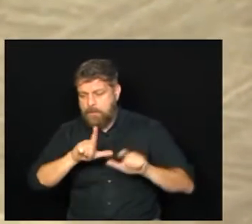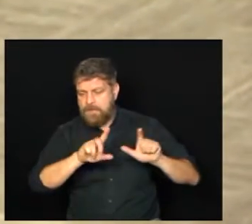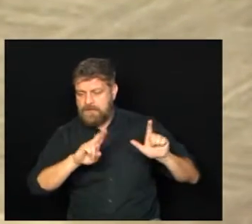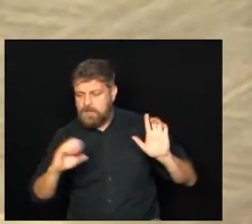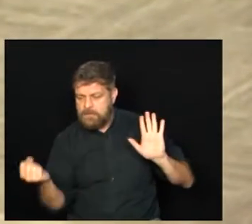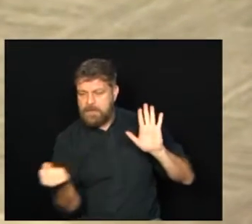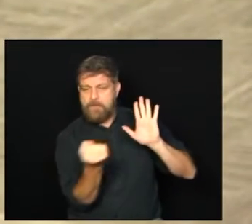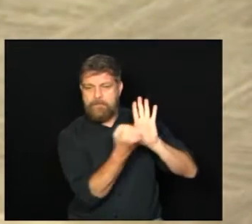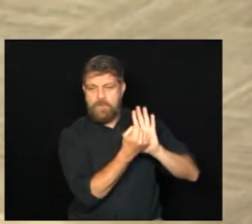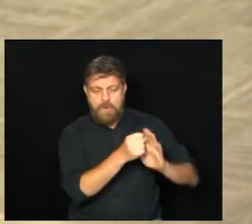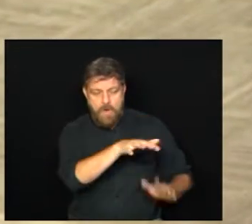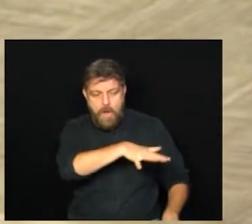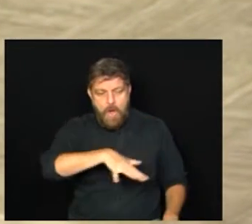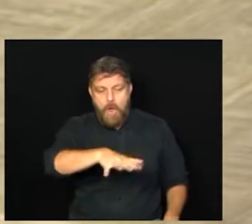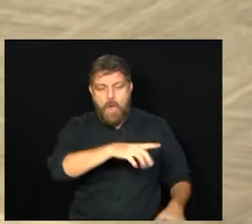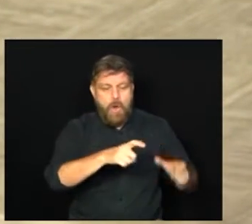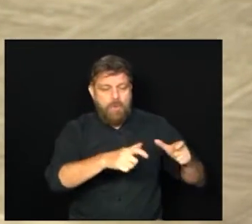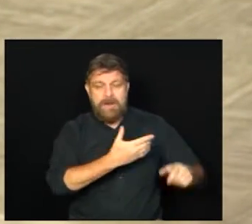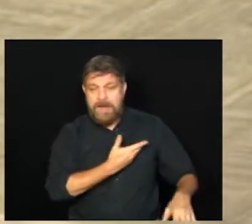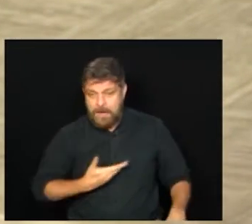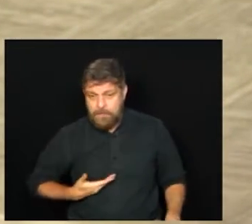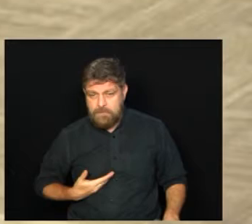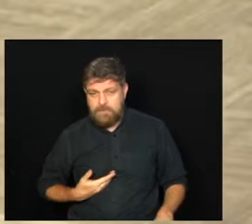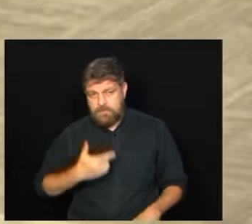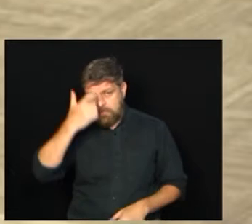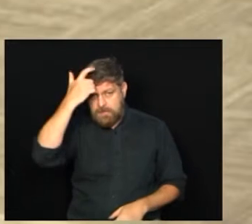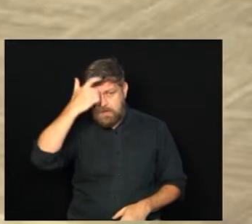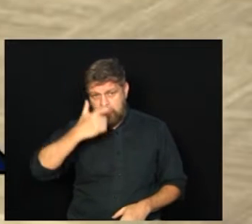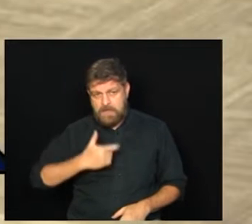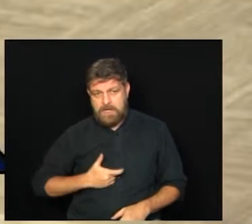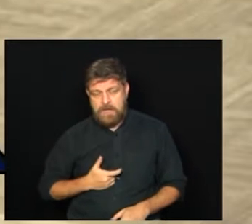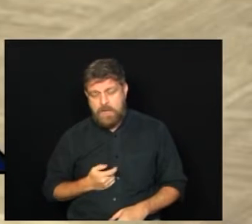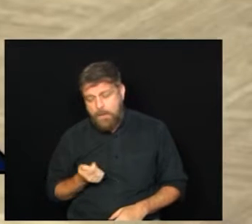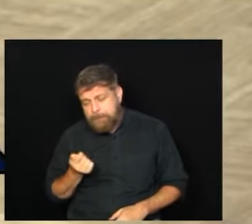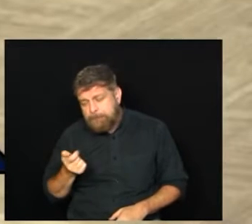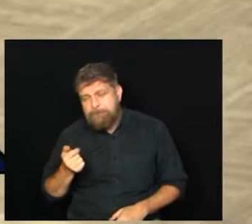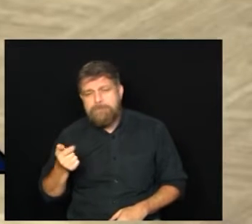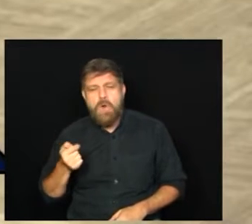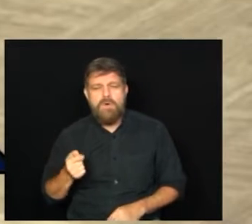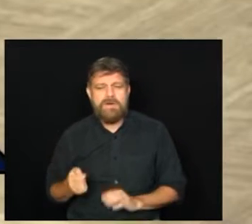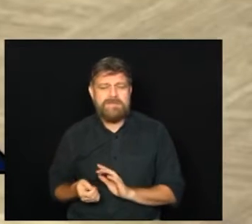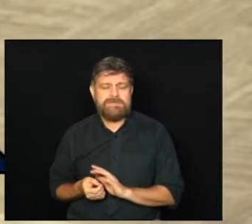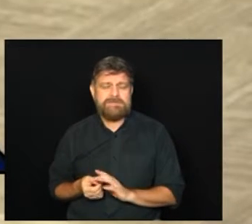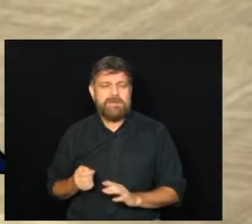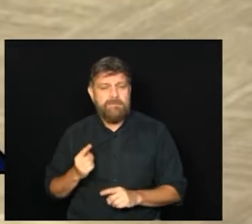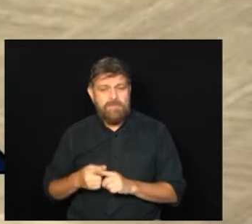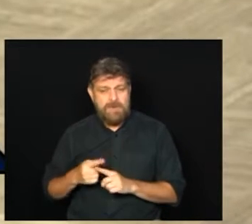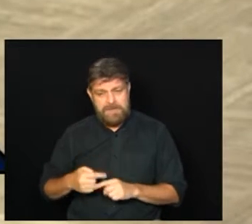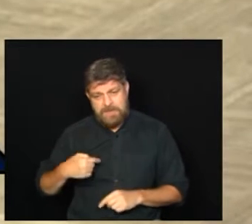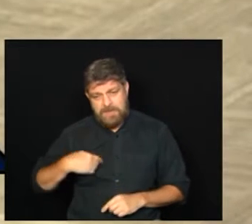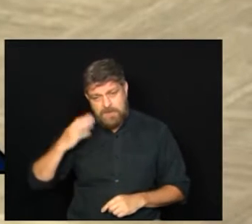equipamentos públicos, e eu até faço isso poucas vezes, porque eu acho que